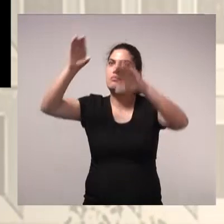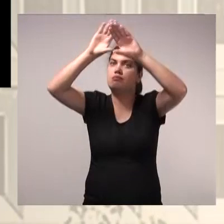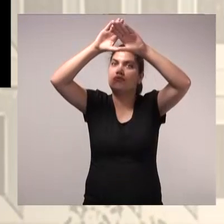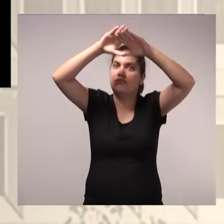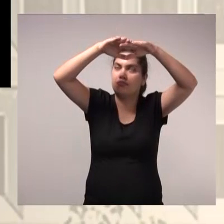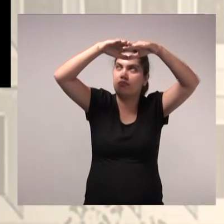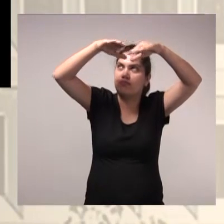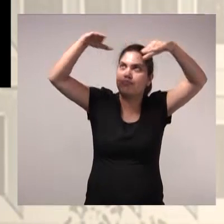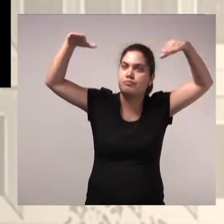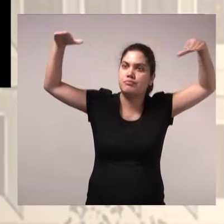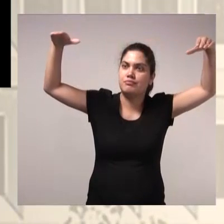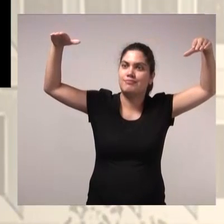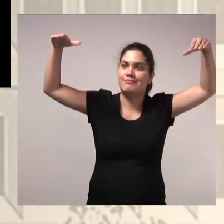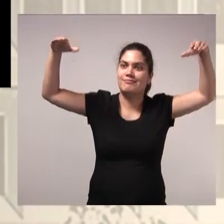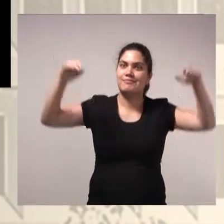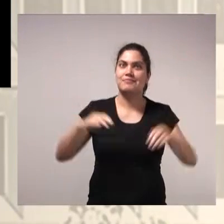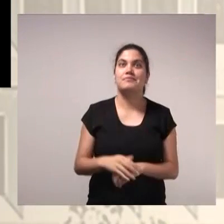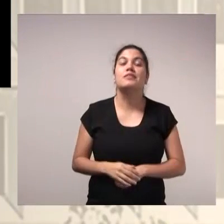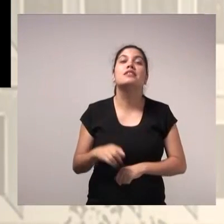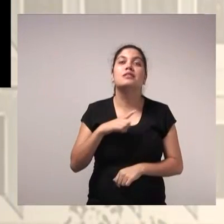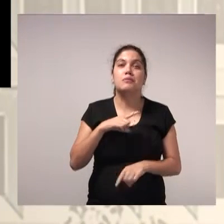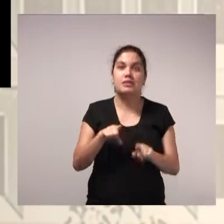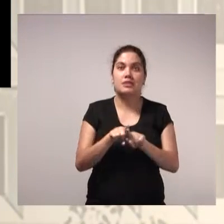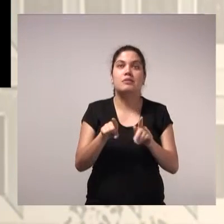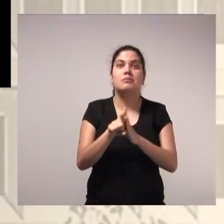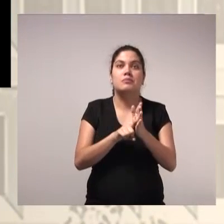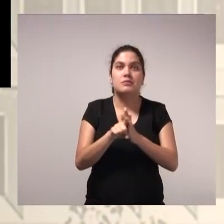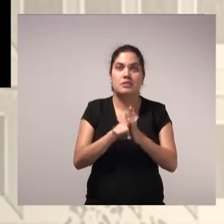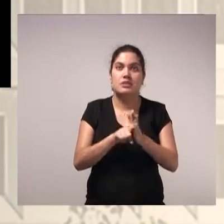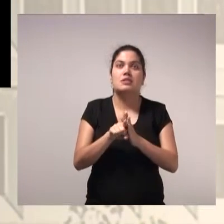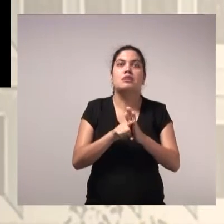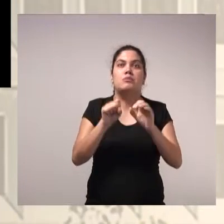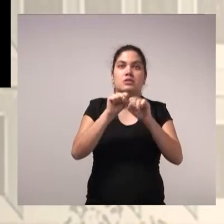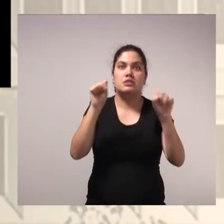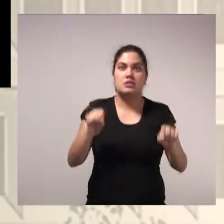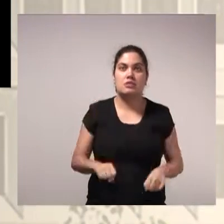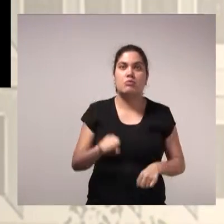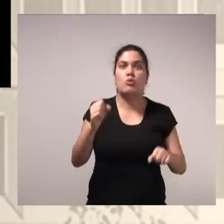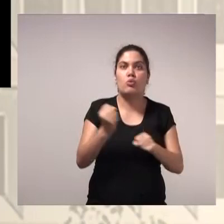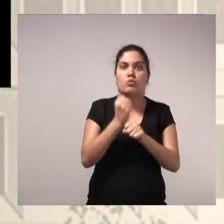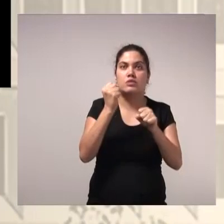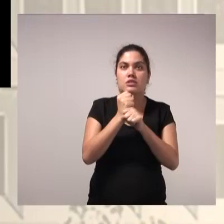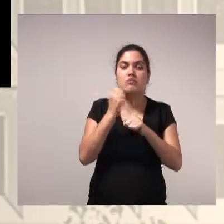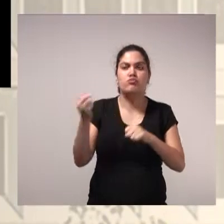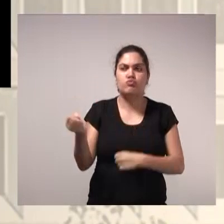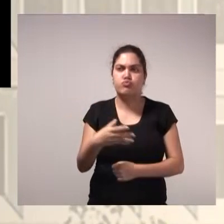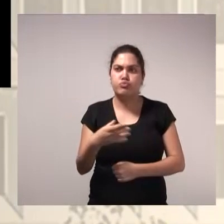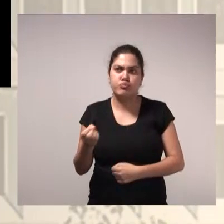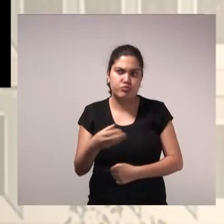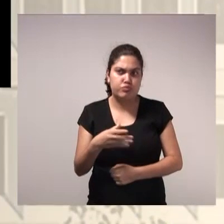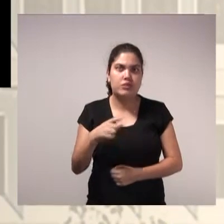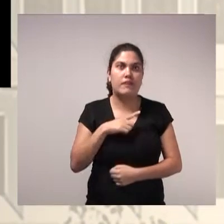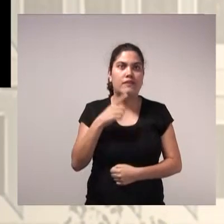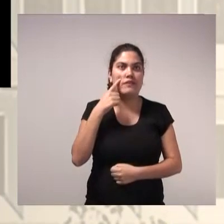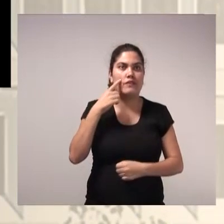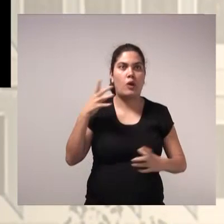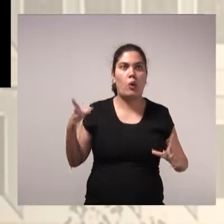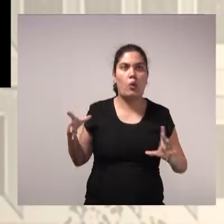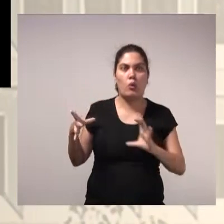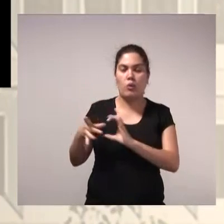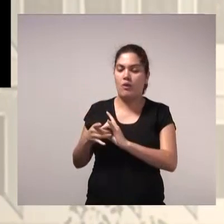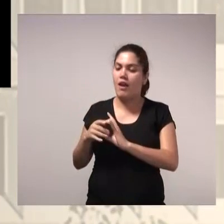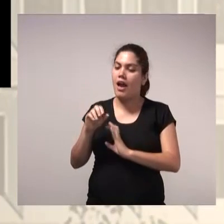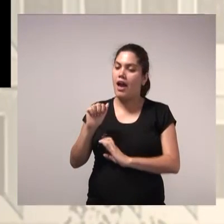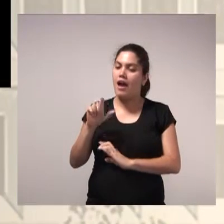Temos também uma pesquisa com sistemas construtivos inovadores. Aí estamos mostrando a união de uma parede de